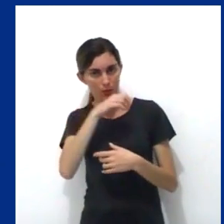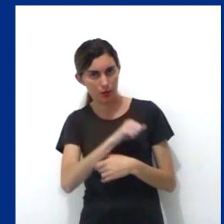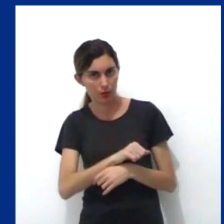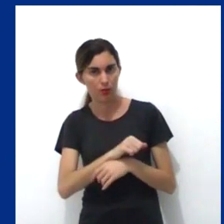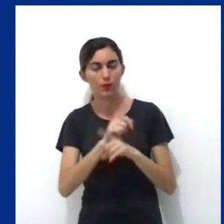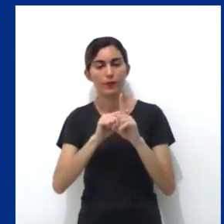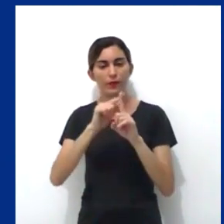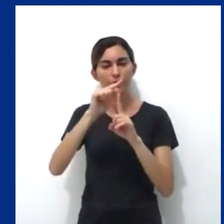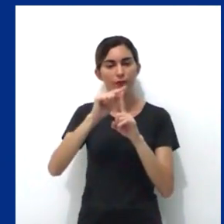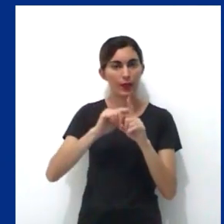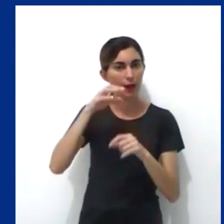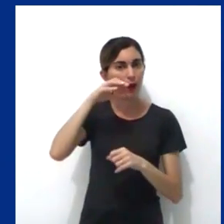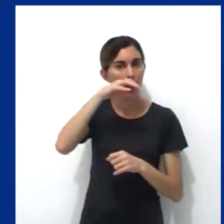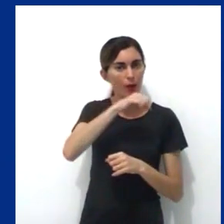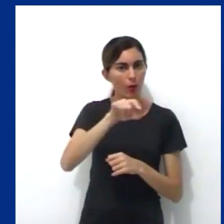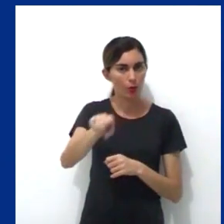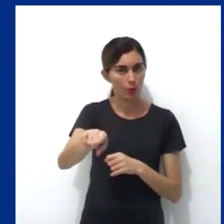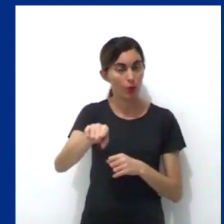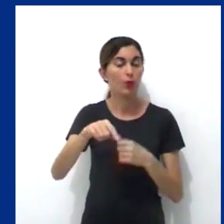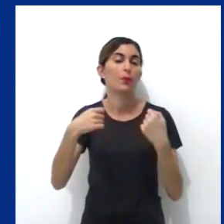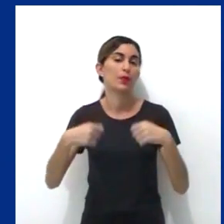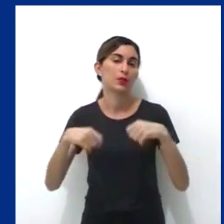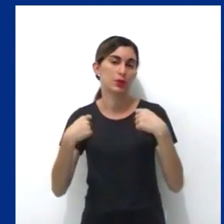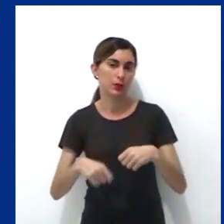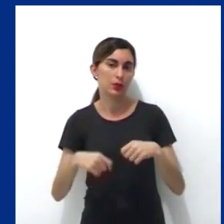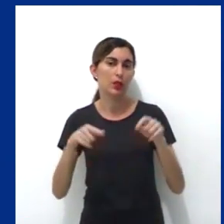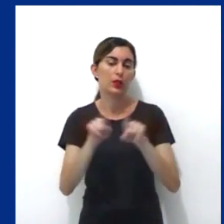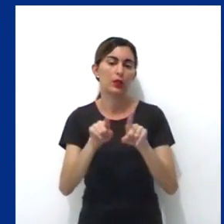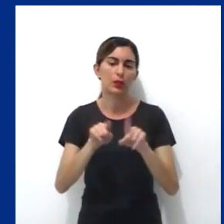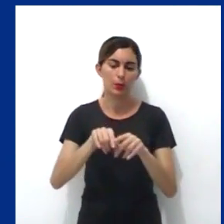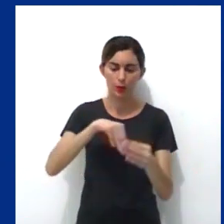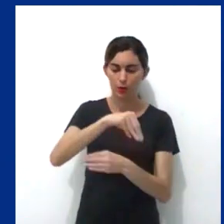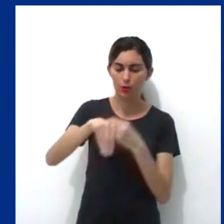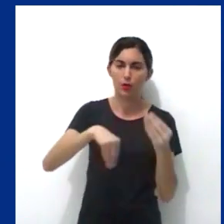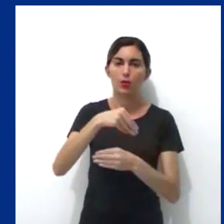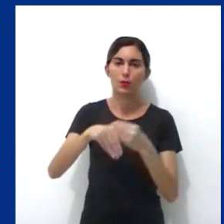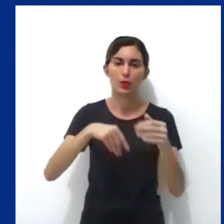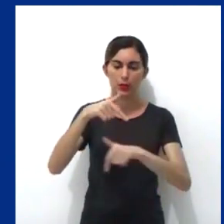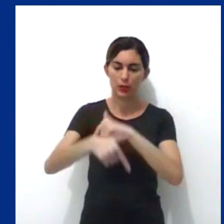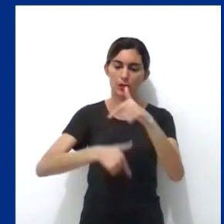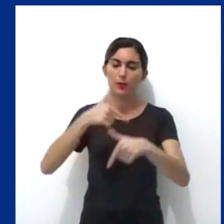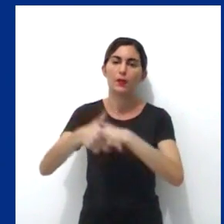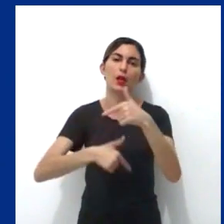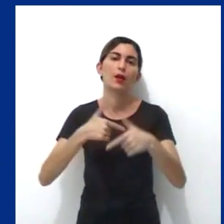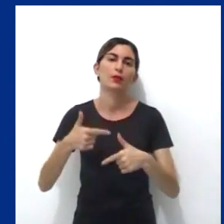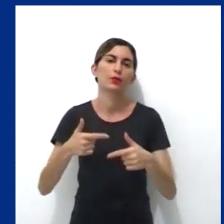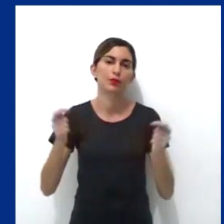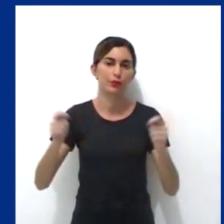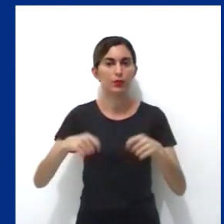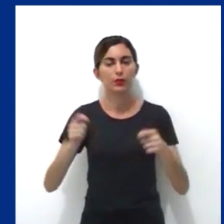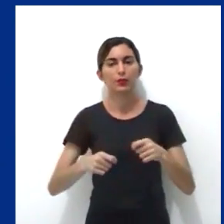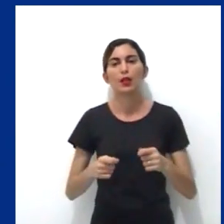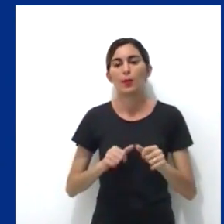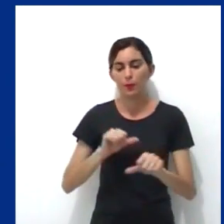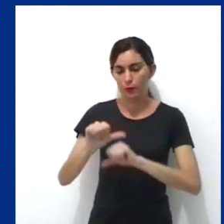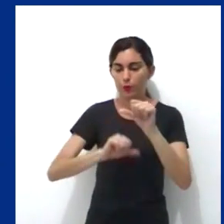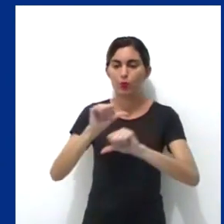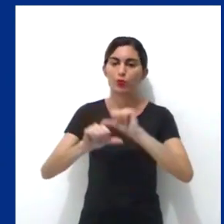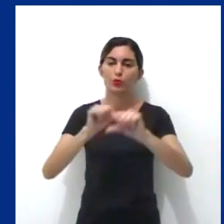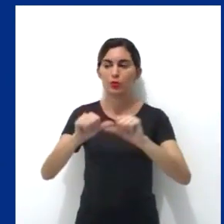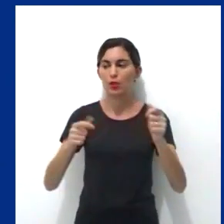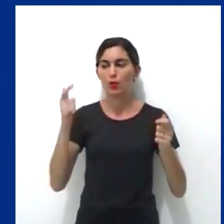energia térmica em trabalho mecânico. Toda máquina térmica ela necessita de uma fonte de calor. Veja aí o